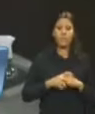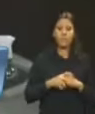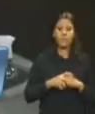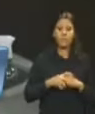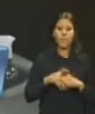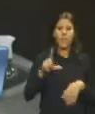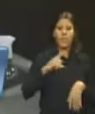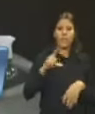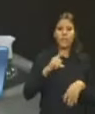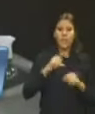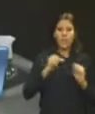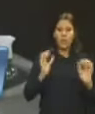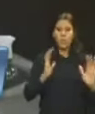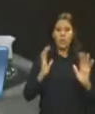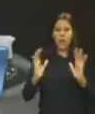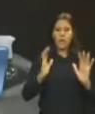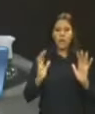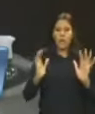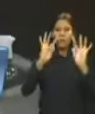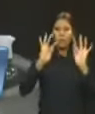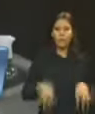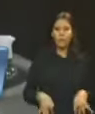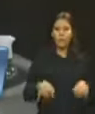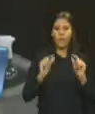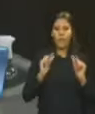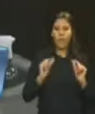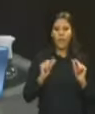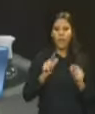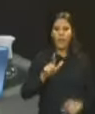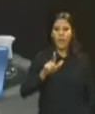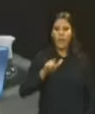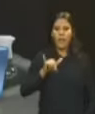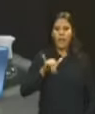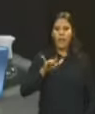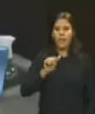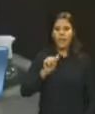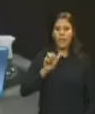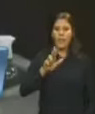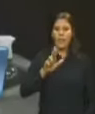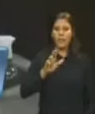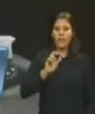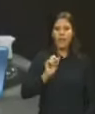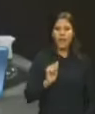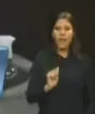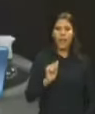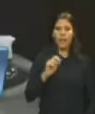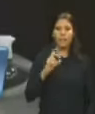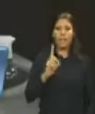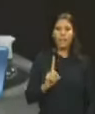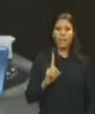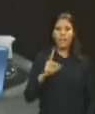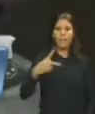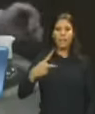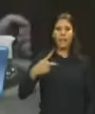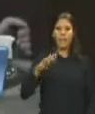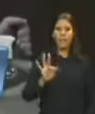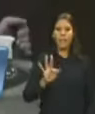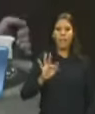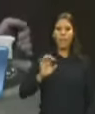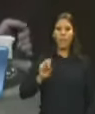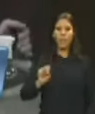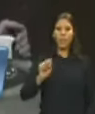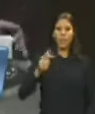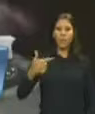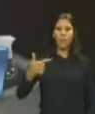completa-se o prazo, deputado Fábio, da liminar na ADPF 828. Eu vou, para evitar